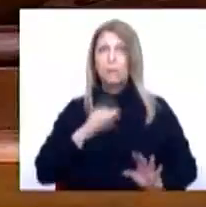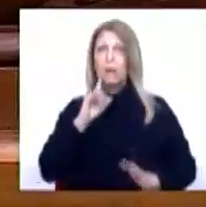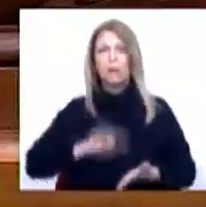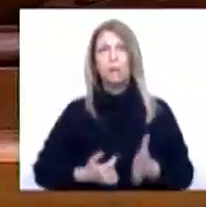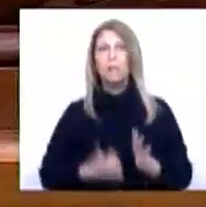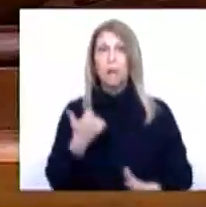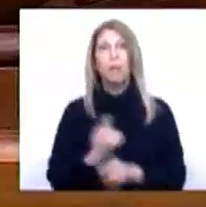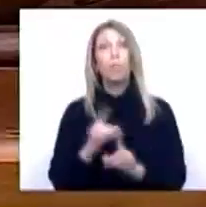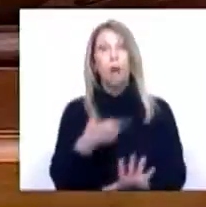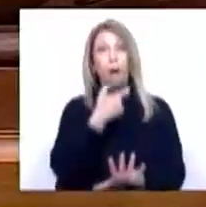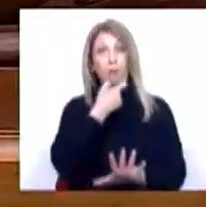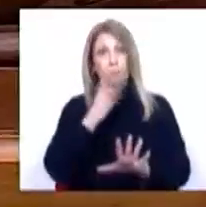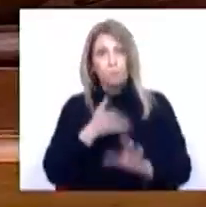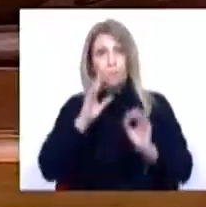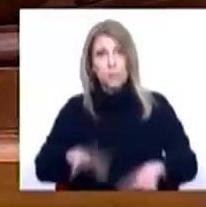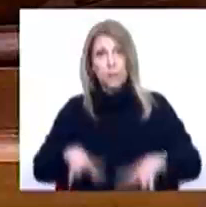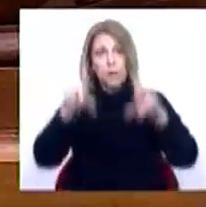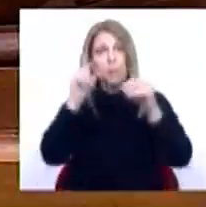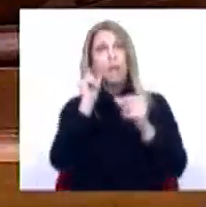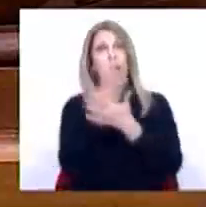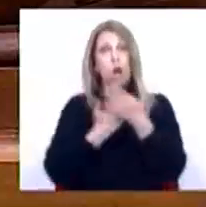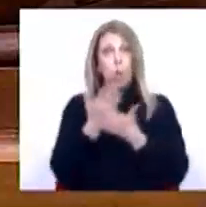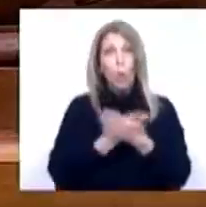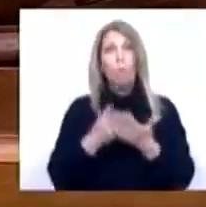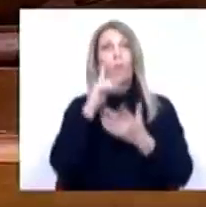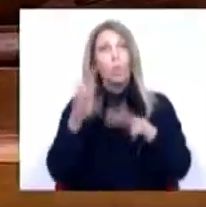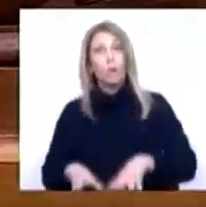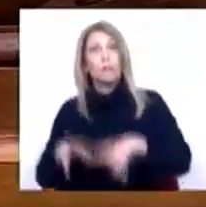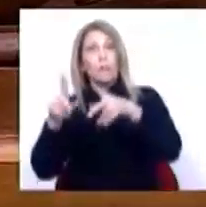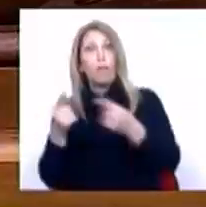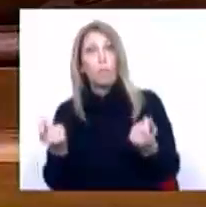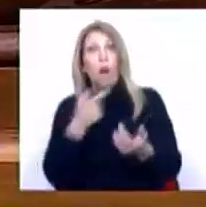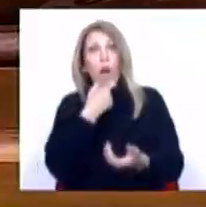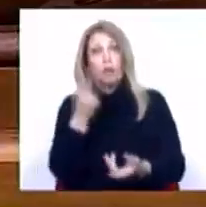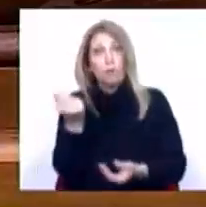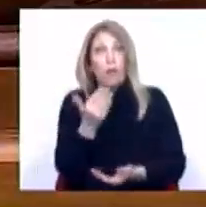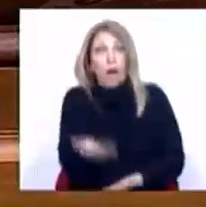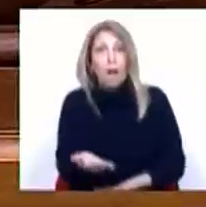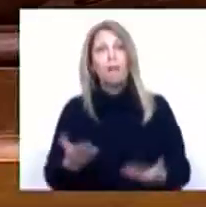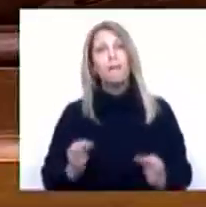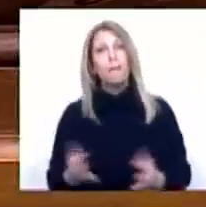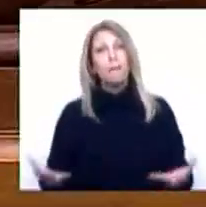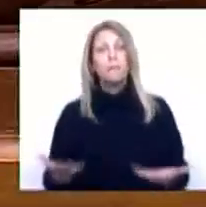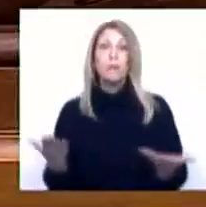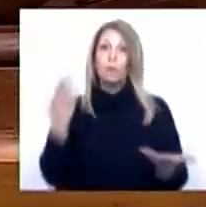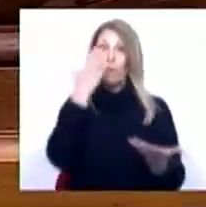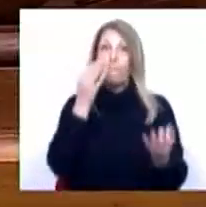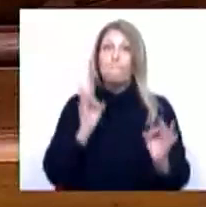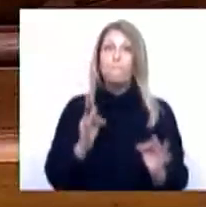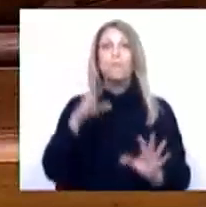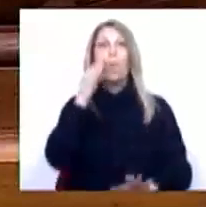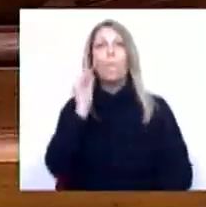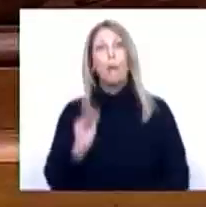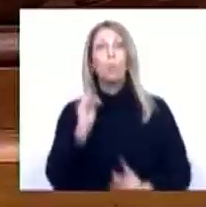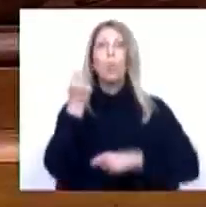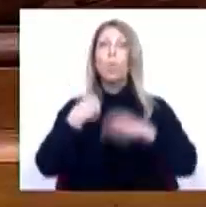económico, não há desenvolvimento sem capital. E, portanto, os instrumentos que temos no terreno, desde logo, temos que ter uma banca comercial